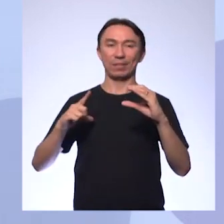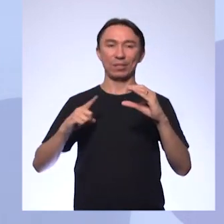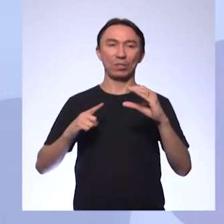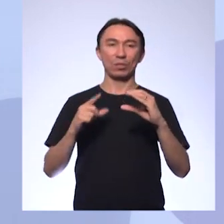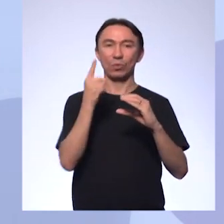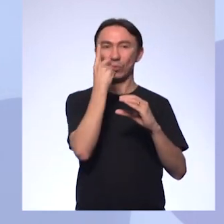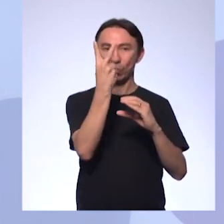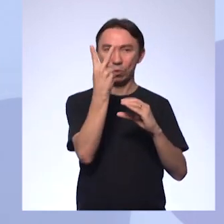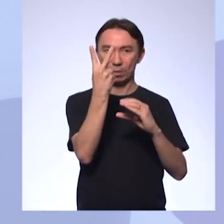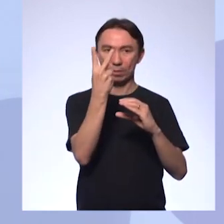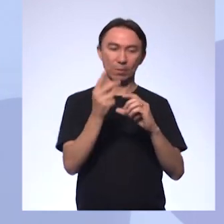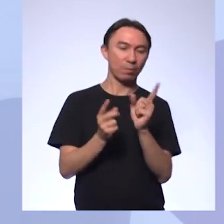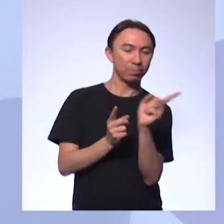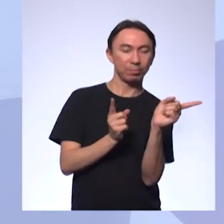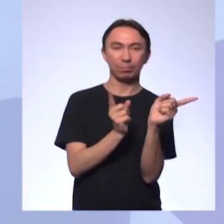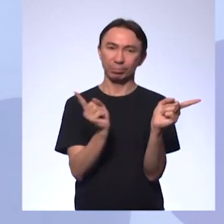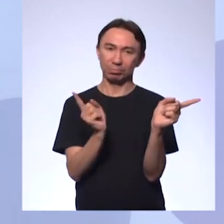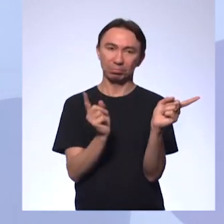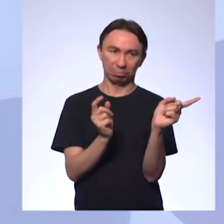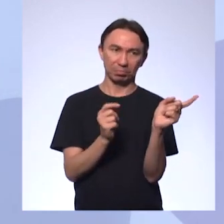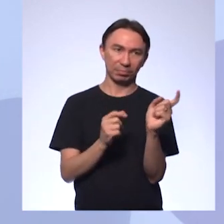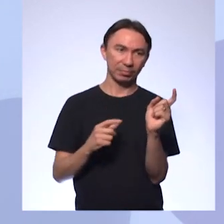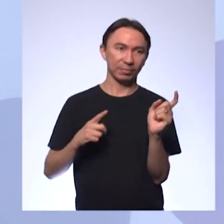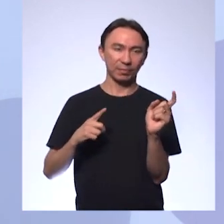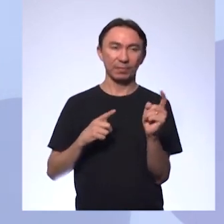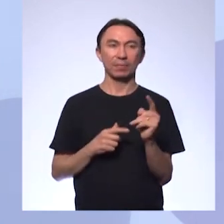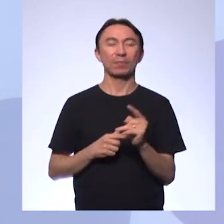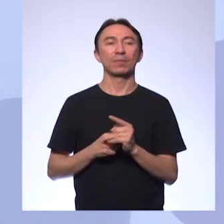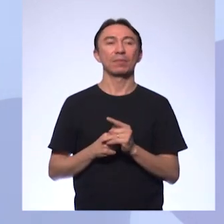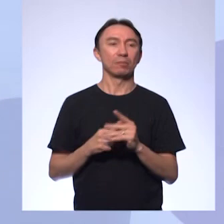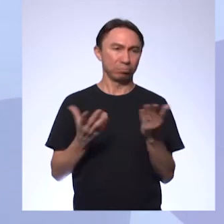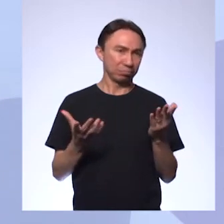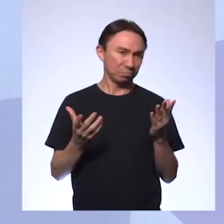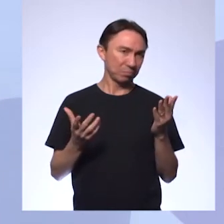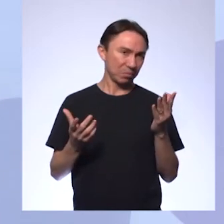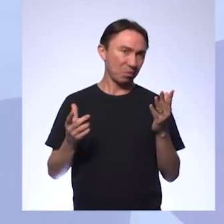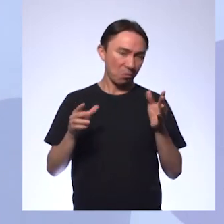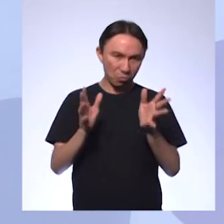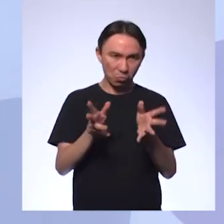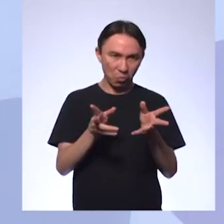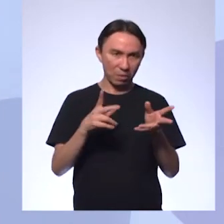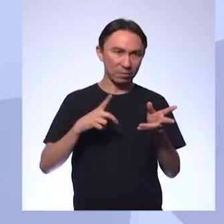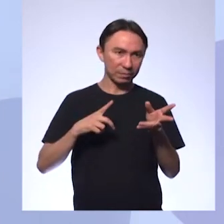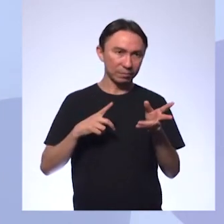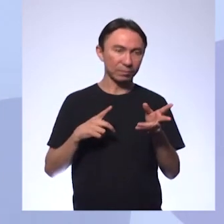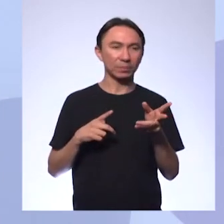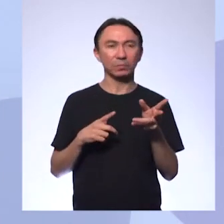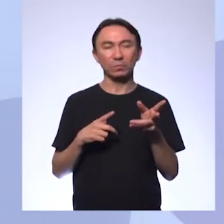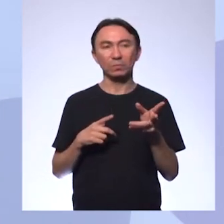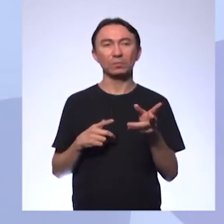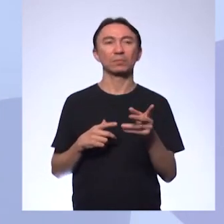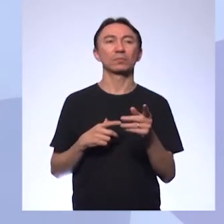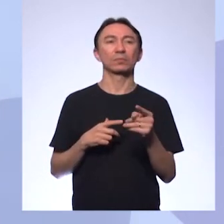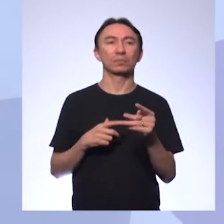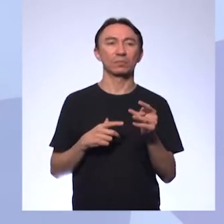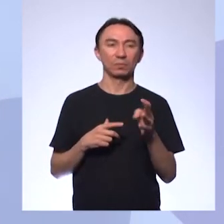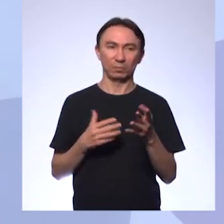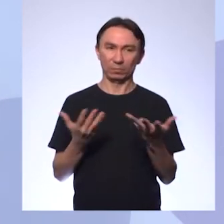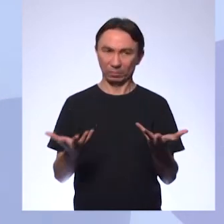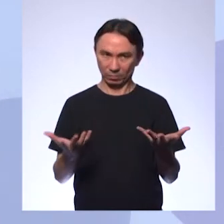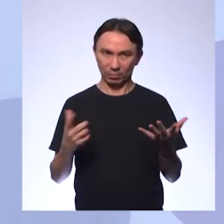ligações. Então, aqui vai faltar 1, 2, 3, para completar 4. Aqui falta 1, 2, para